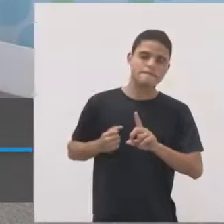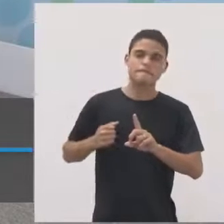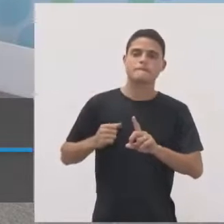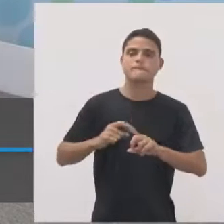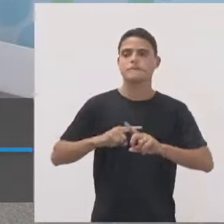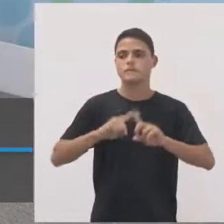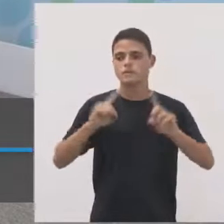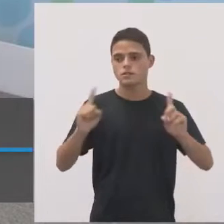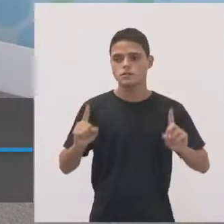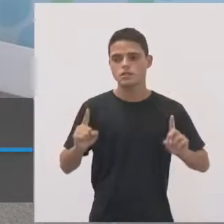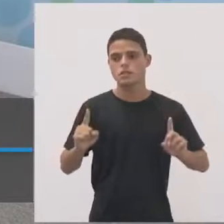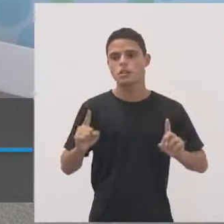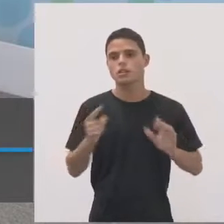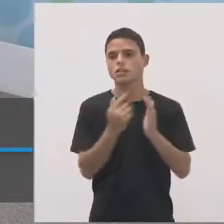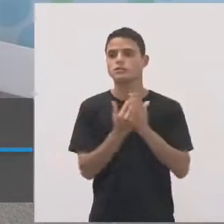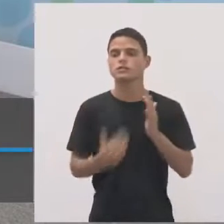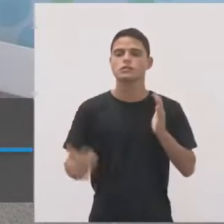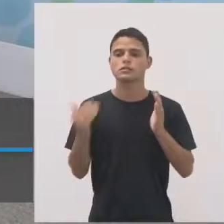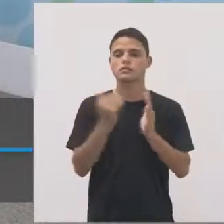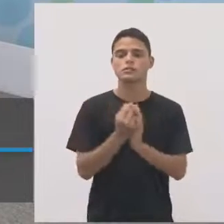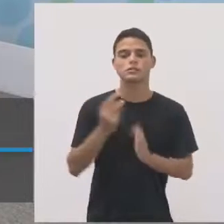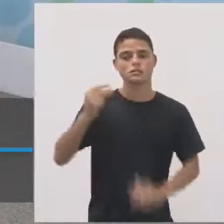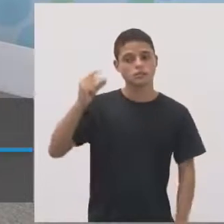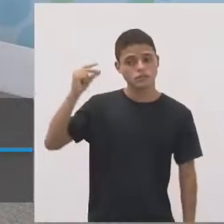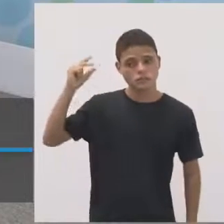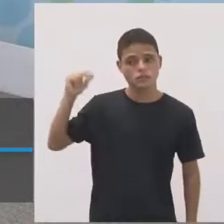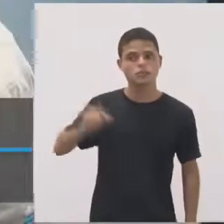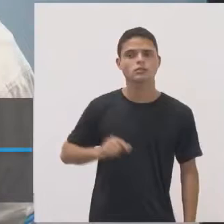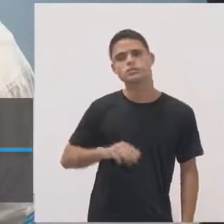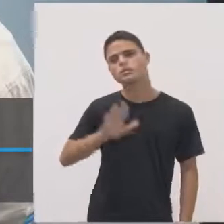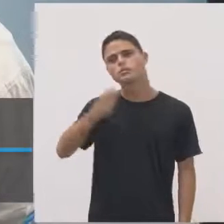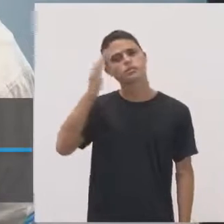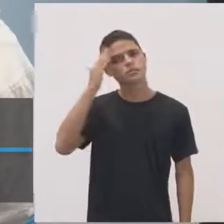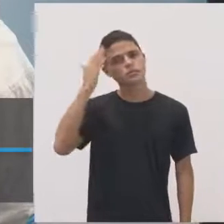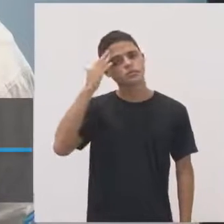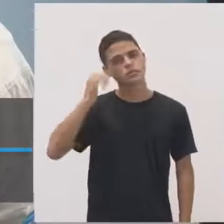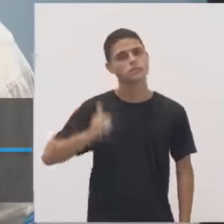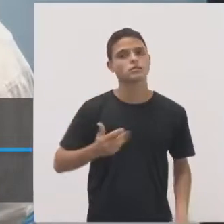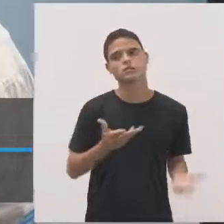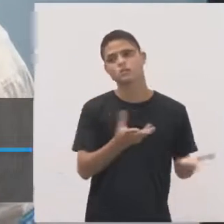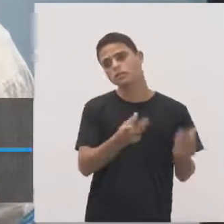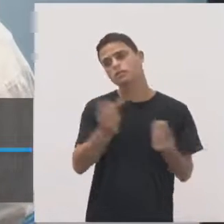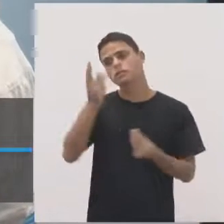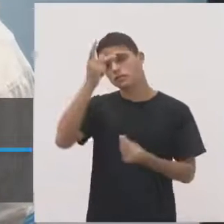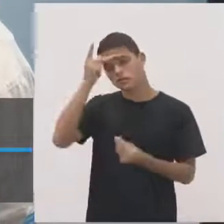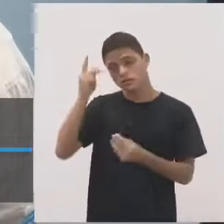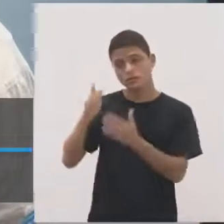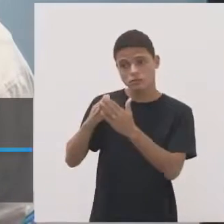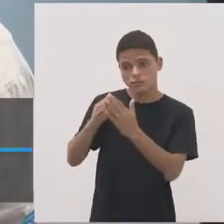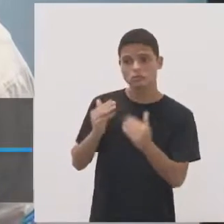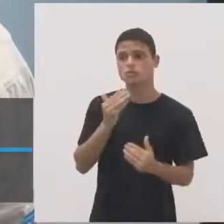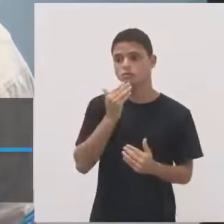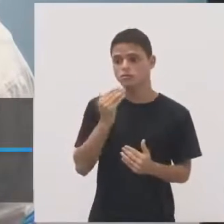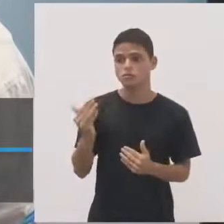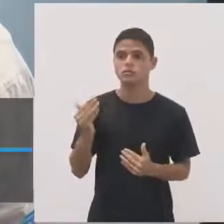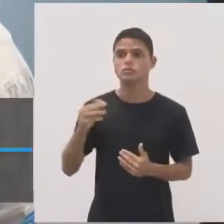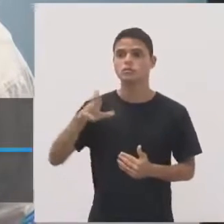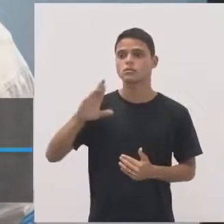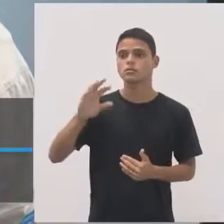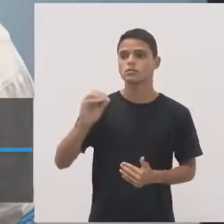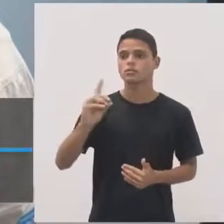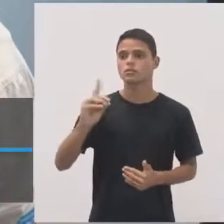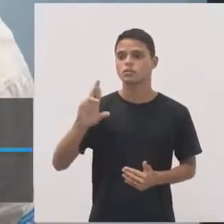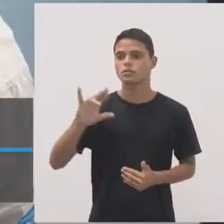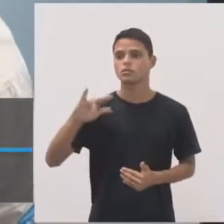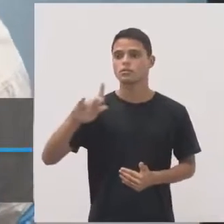mas para mim acho que era até mais tempo. Mas você sabe que muita gente pediu pra gente, pra você voltar, pro Rodrigo voltar,